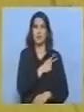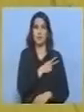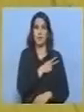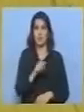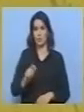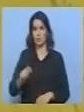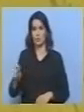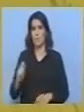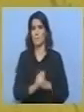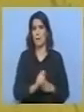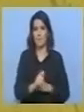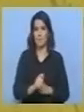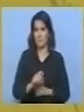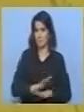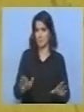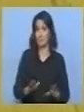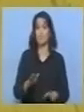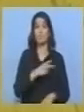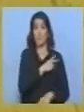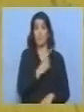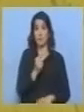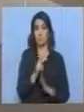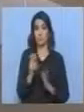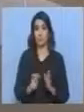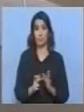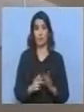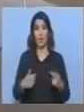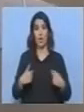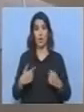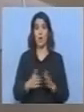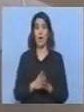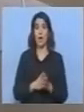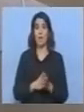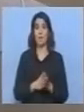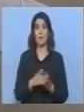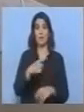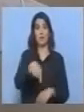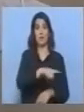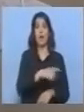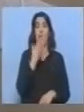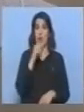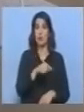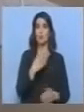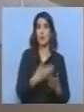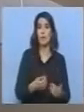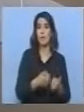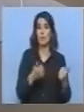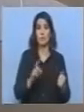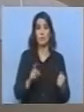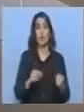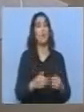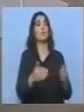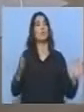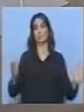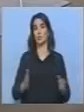propina. Ora bem, quando nós baixamos a propina, nós não estamos a beneficiar esses alunos de baixos rendimentos, nós estamos a beneficiar todos